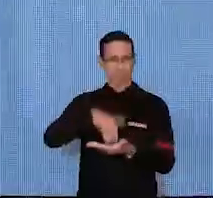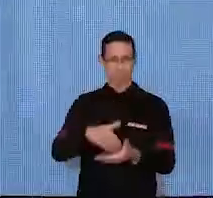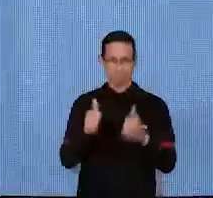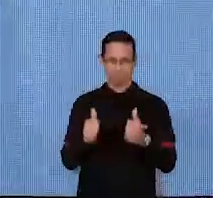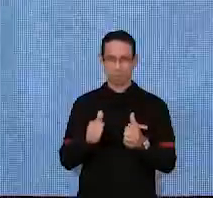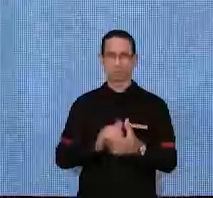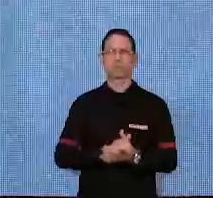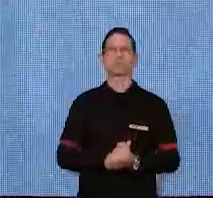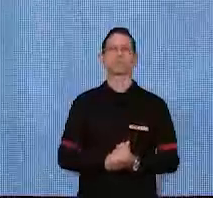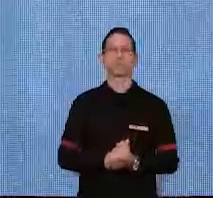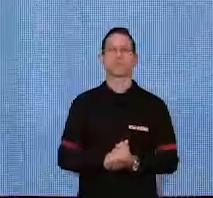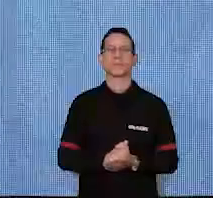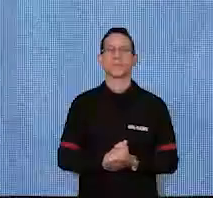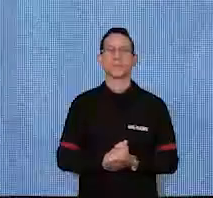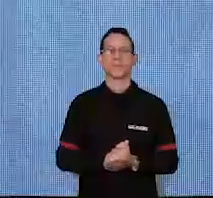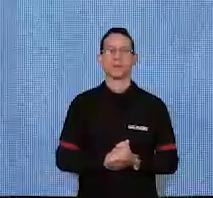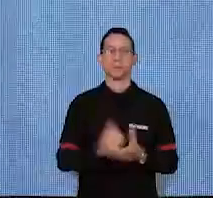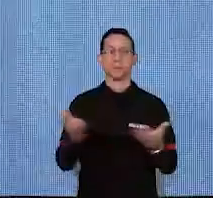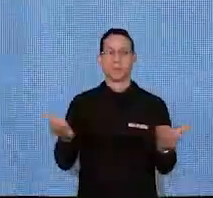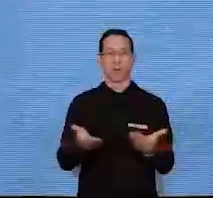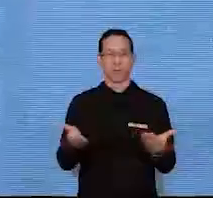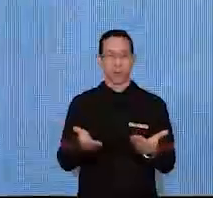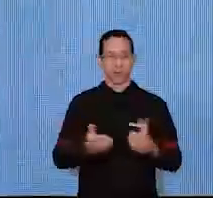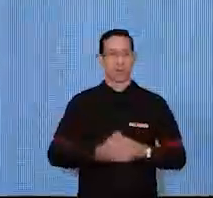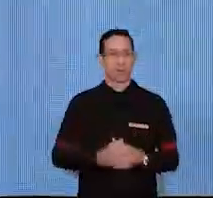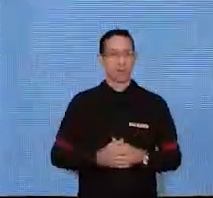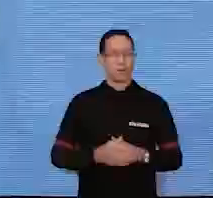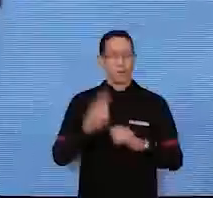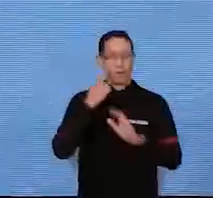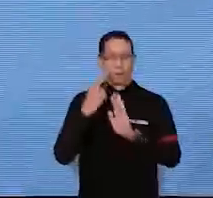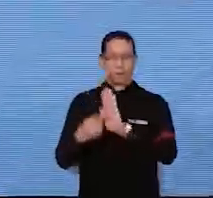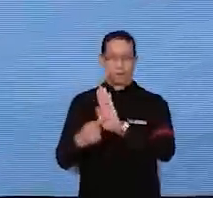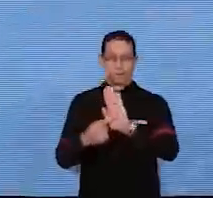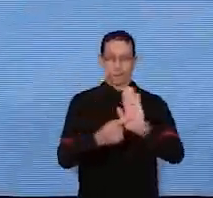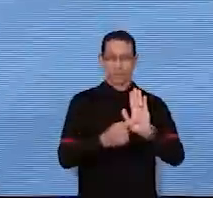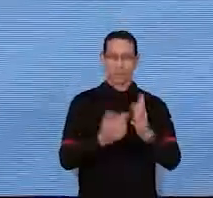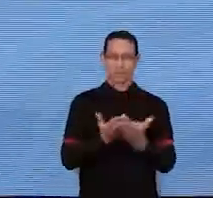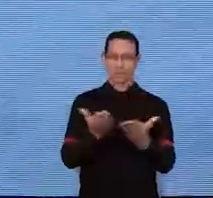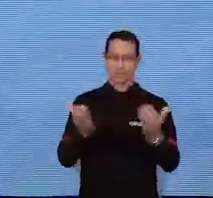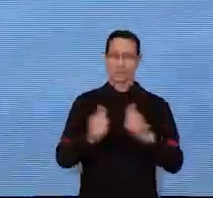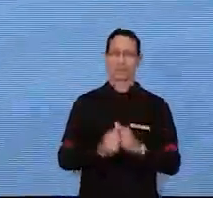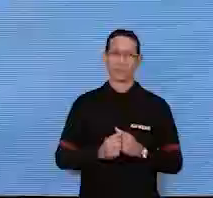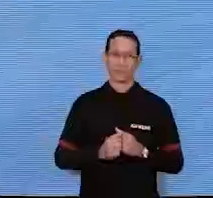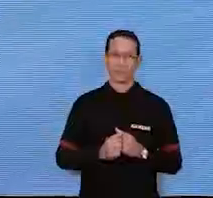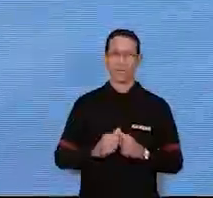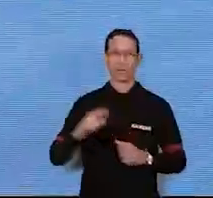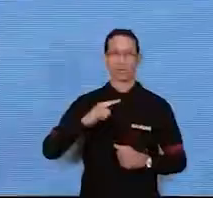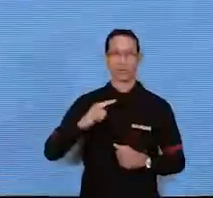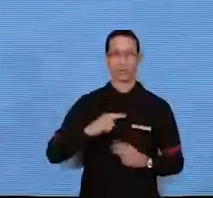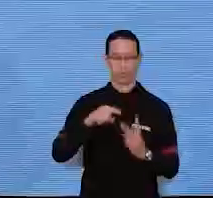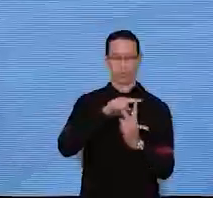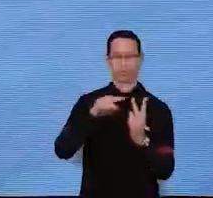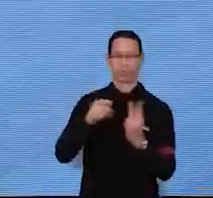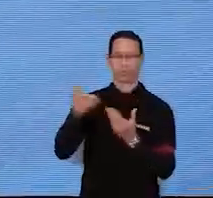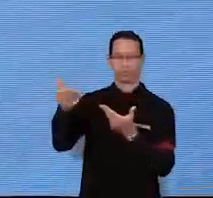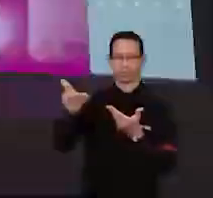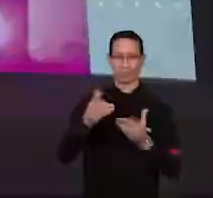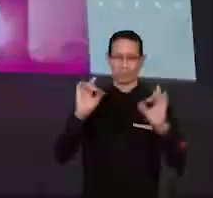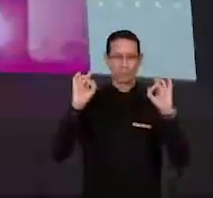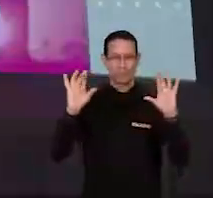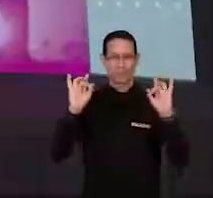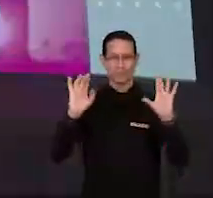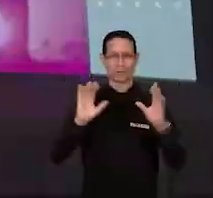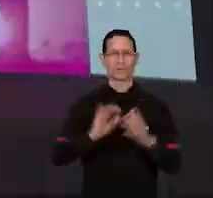evento. Bom, mas agora, então, eu quero apresentar para vocês os nossos dois convidados dessa